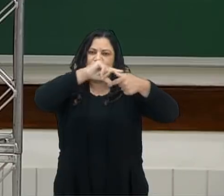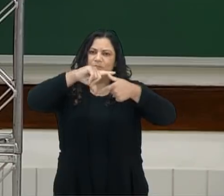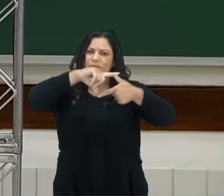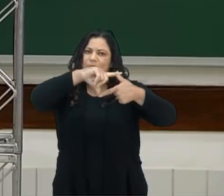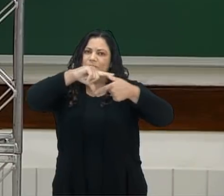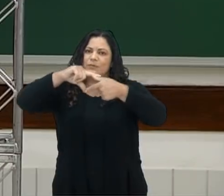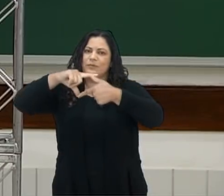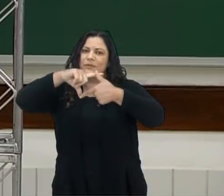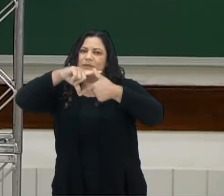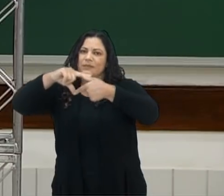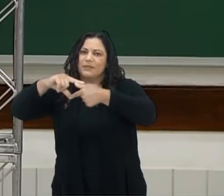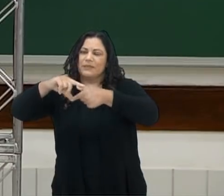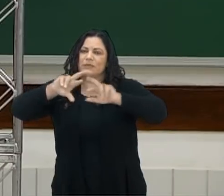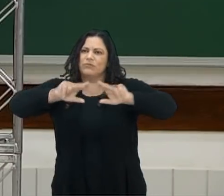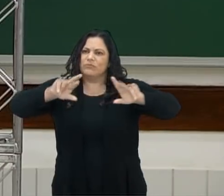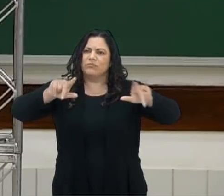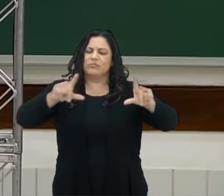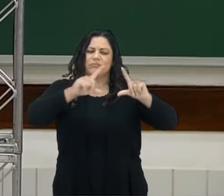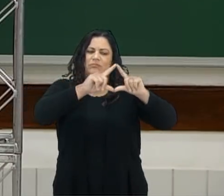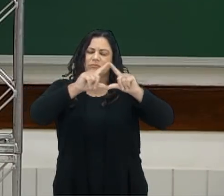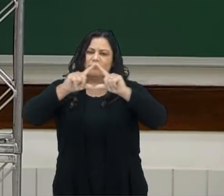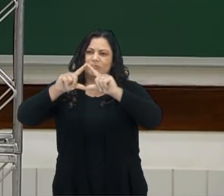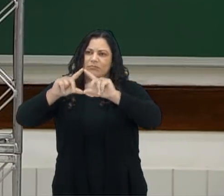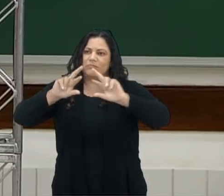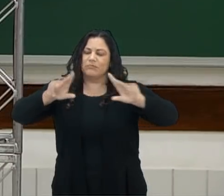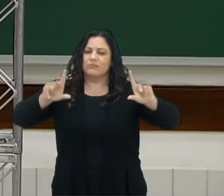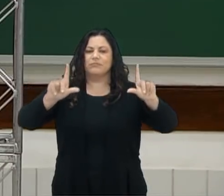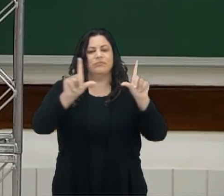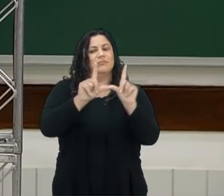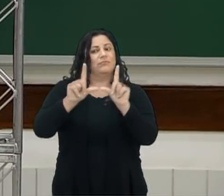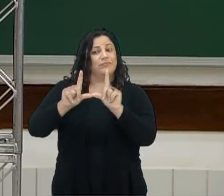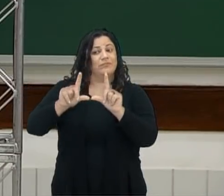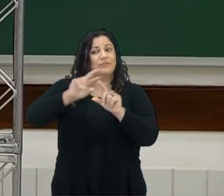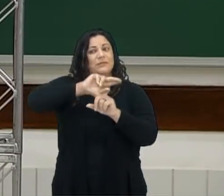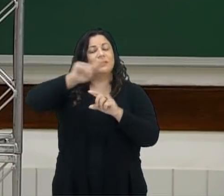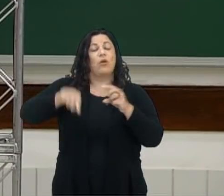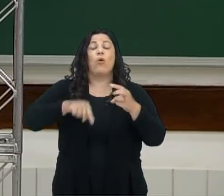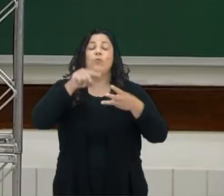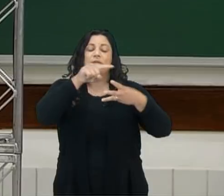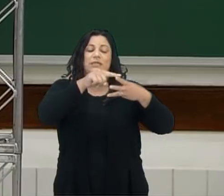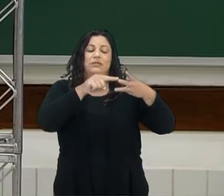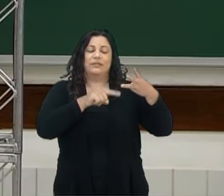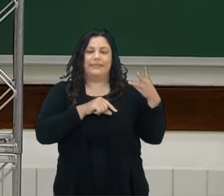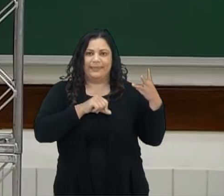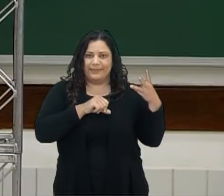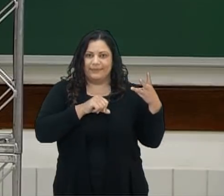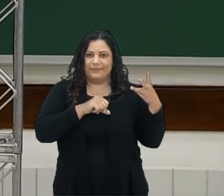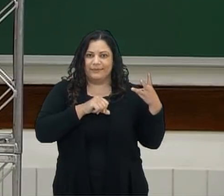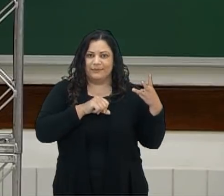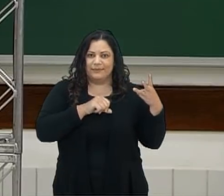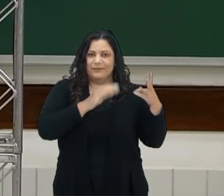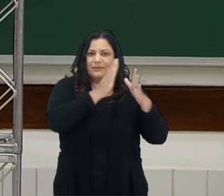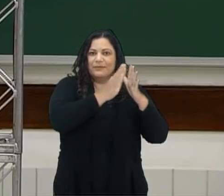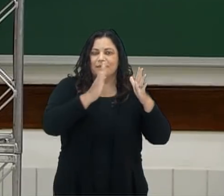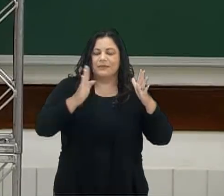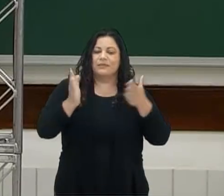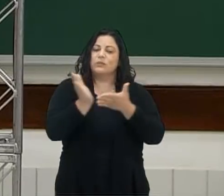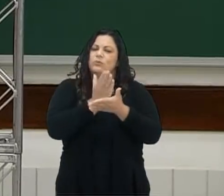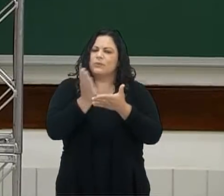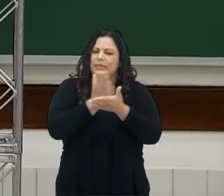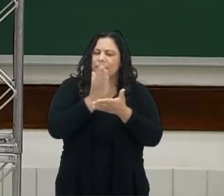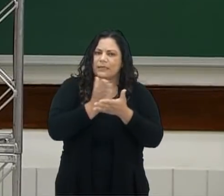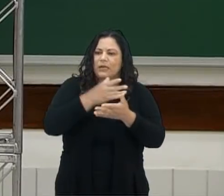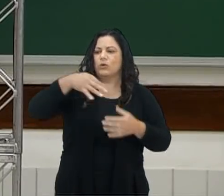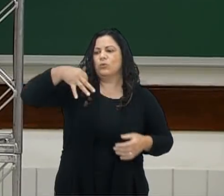sugestão, uma relação de 3 polígonos para vocês construírem. Vocês vão construir no caderno, tá? Numa folha sulfite em qualquer